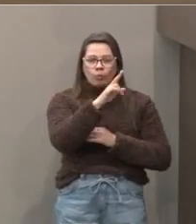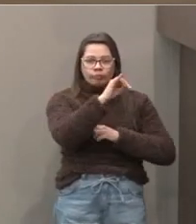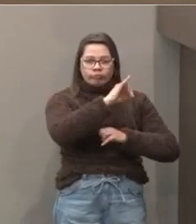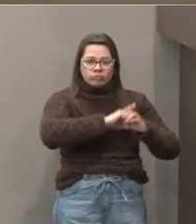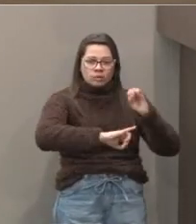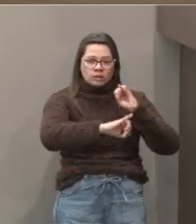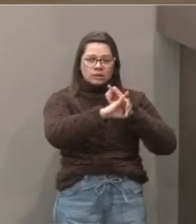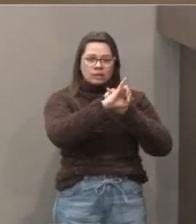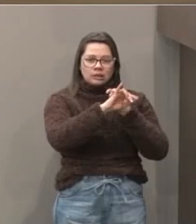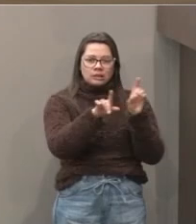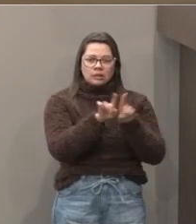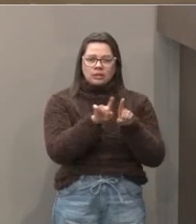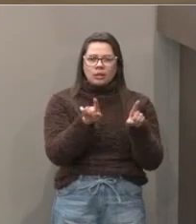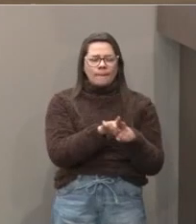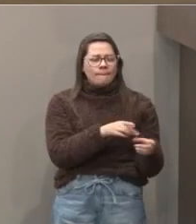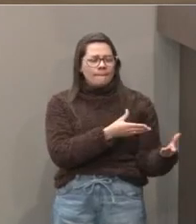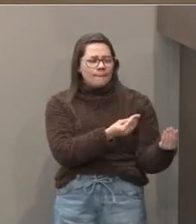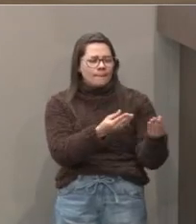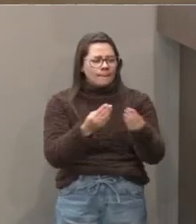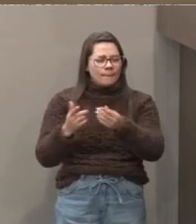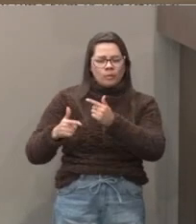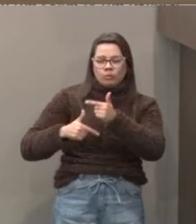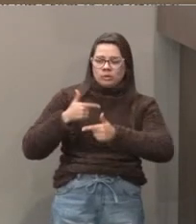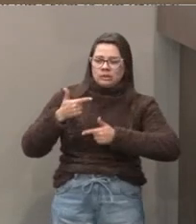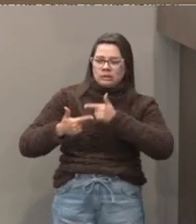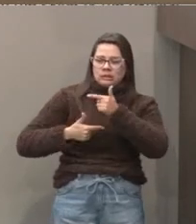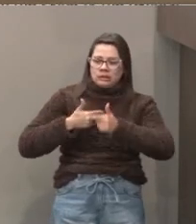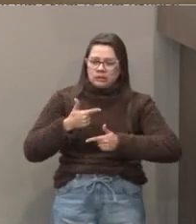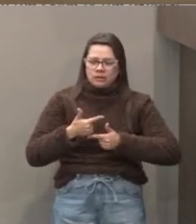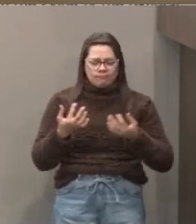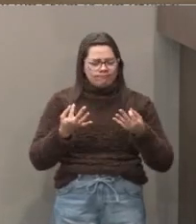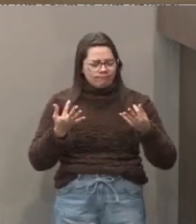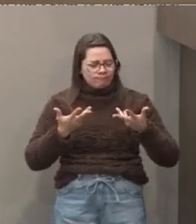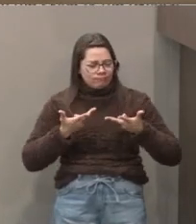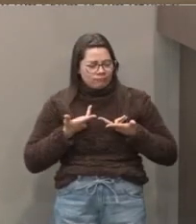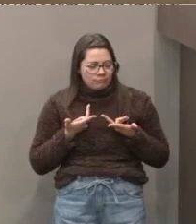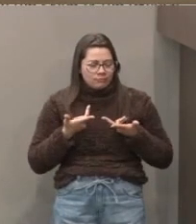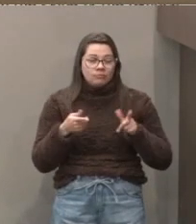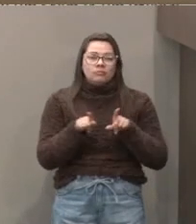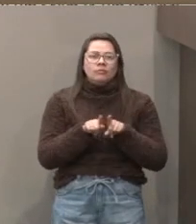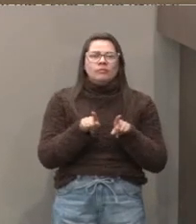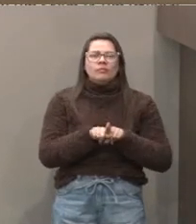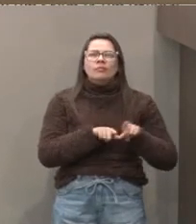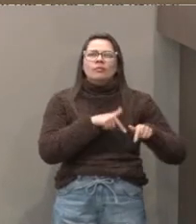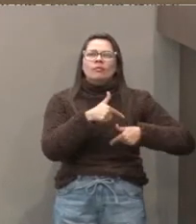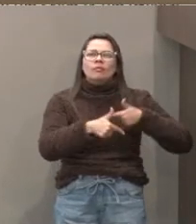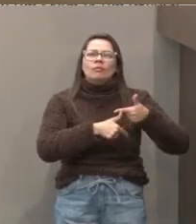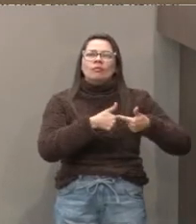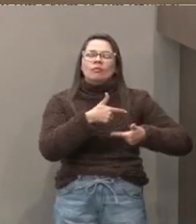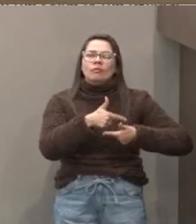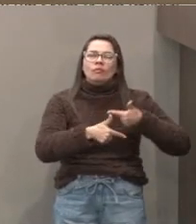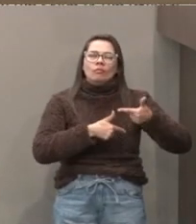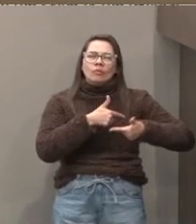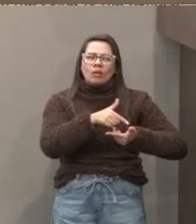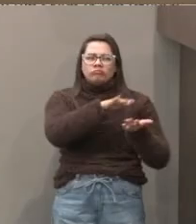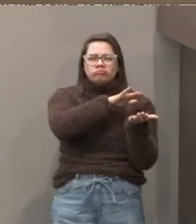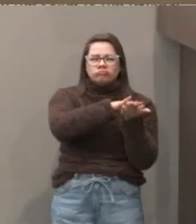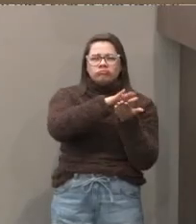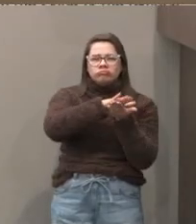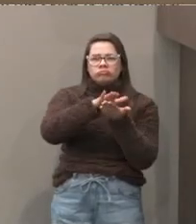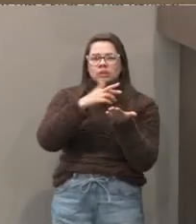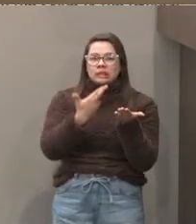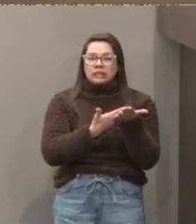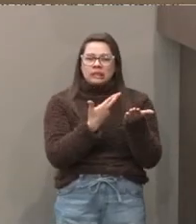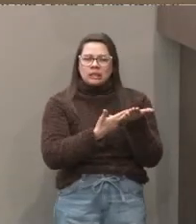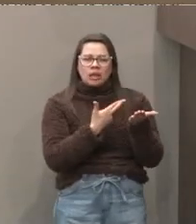exterior. E são muitos trabalhos. São extraordinários e são trabalhos publicados em